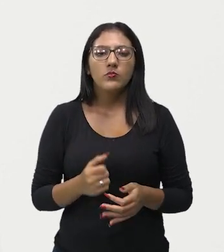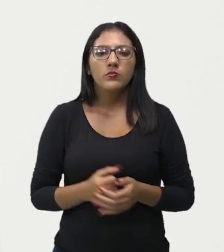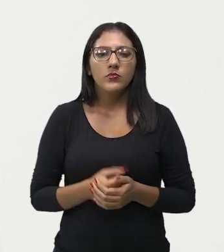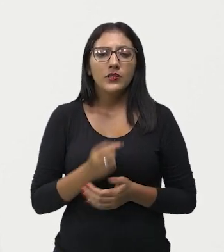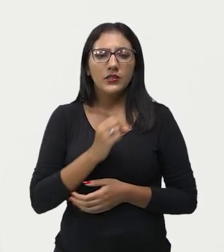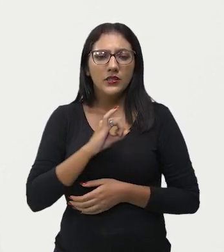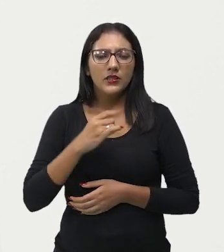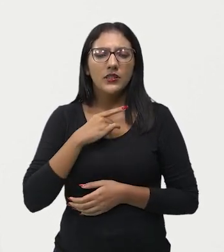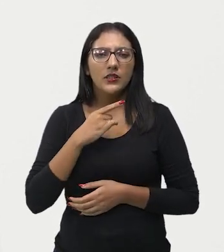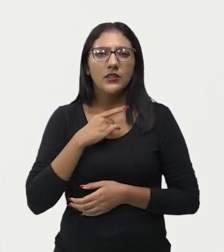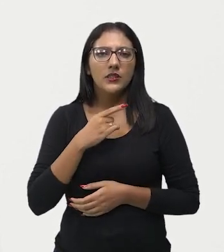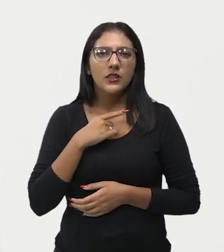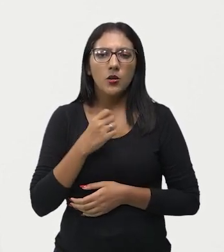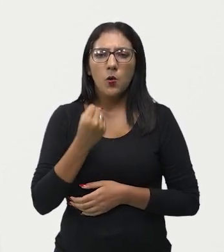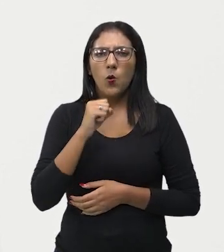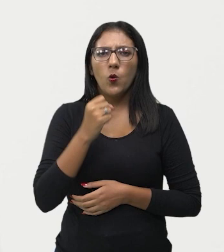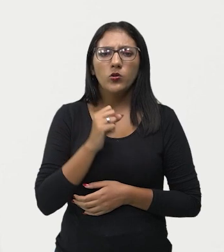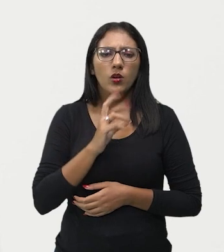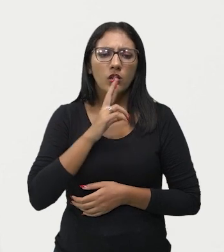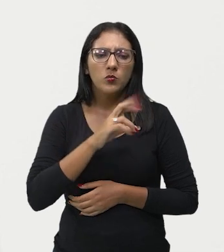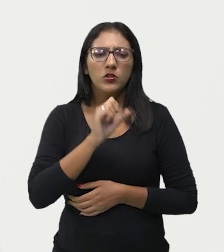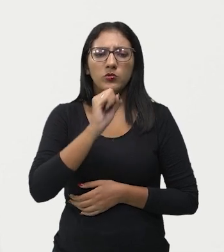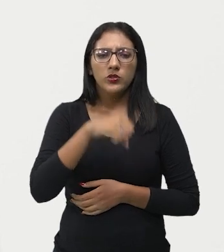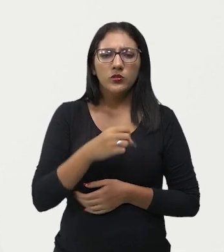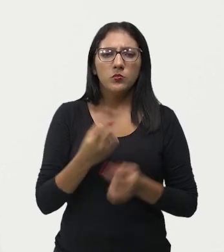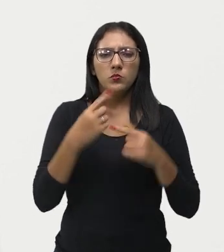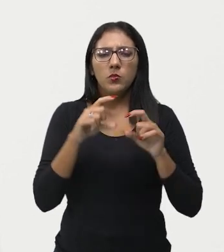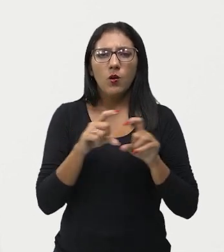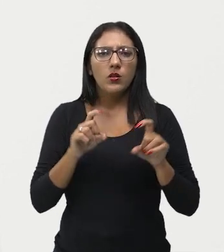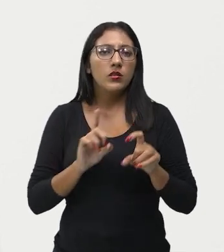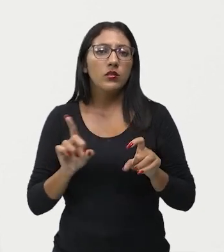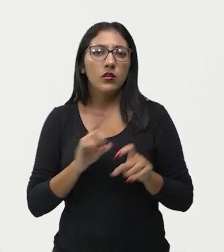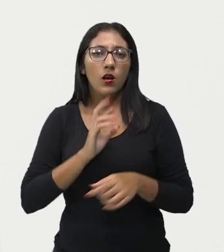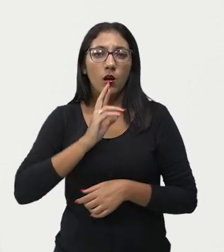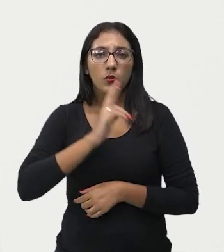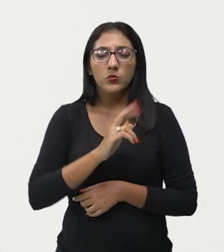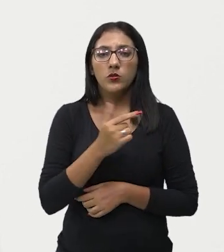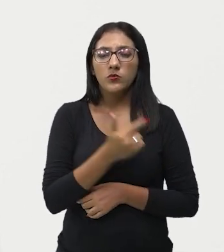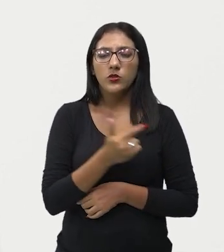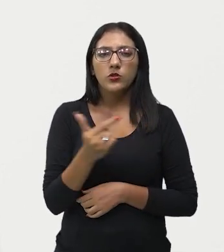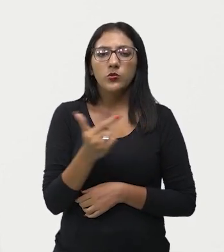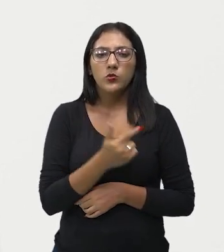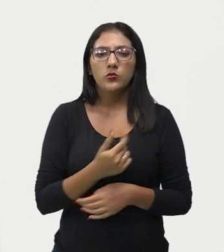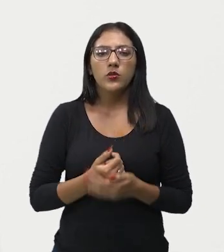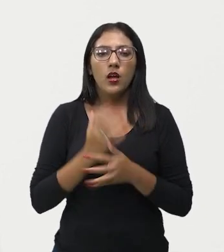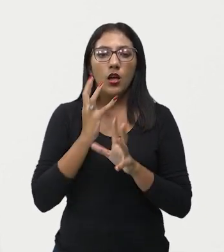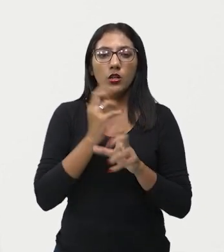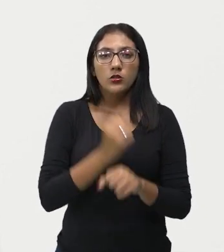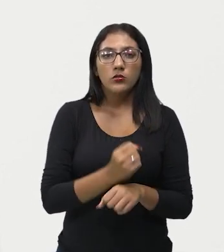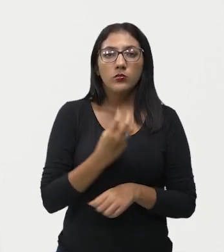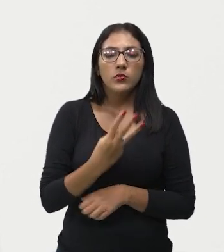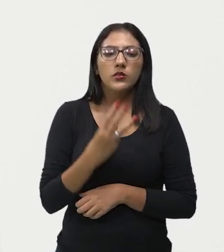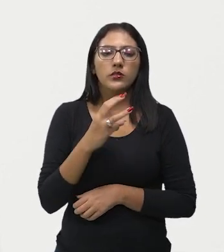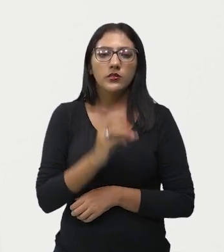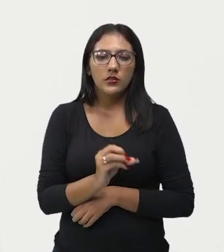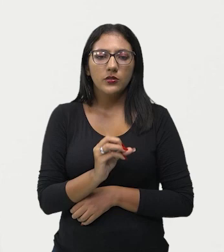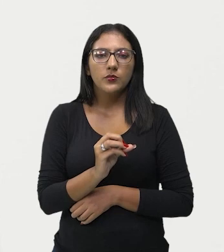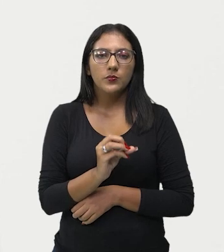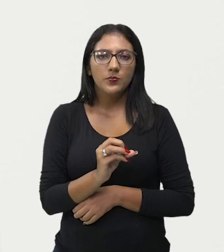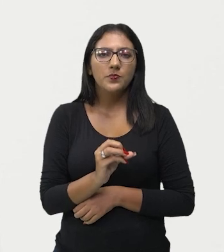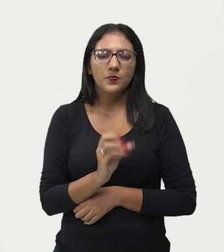eram 30 pessoas, 8 responderam sim, 22 responderam não. Então, e o total é 30